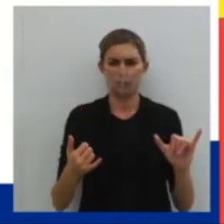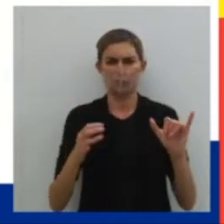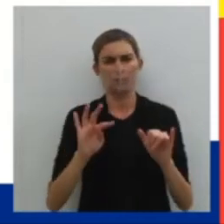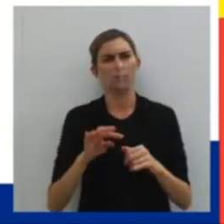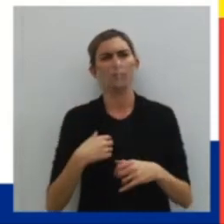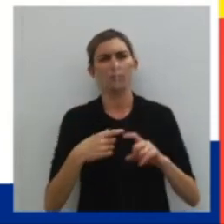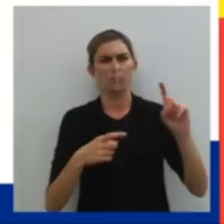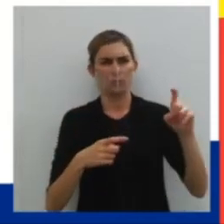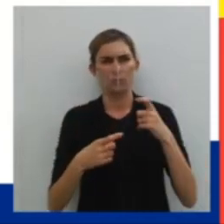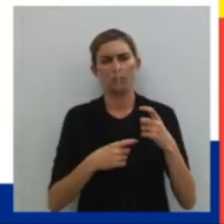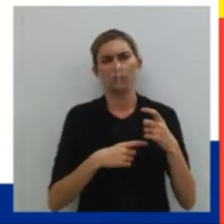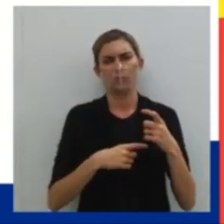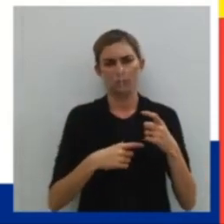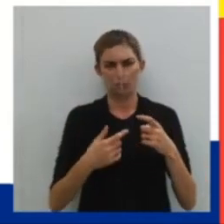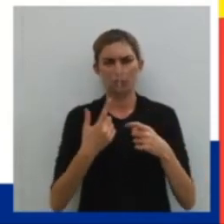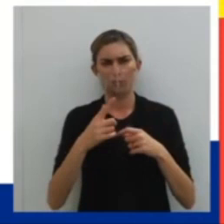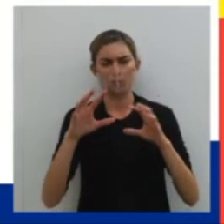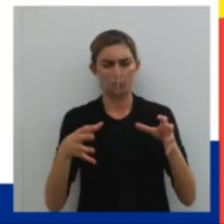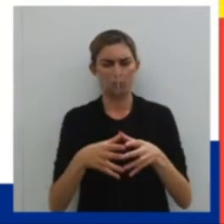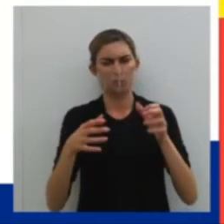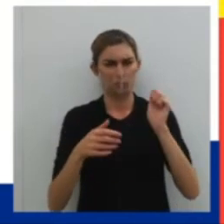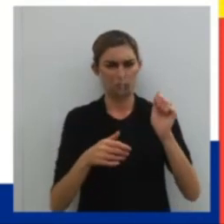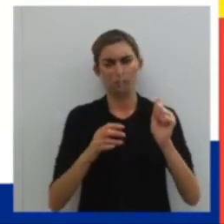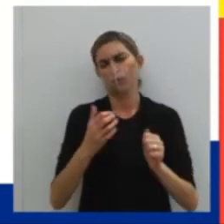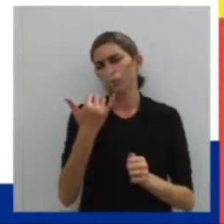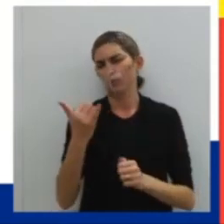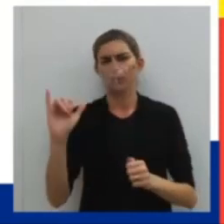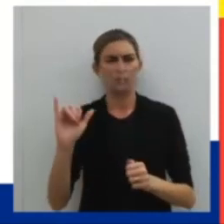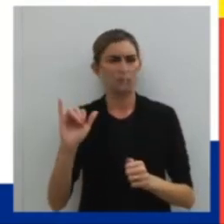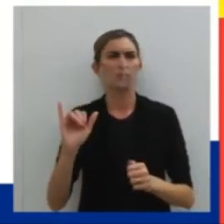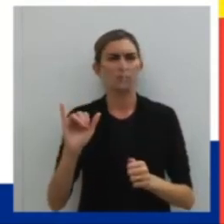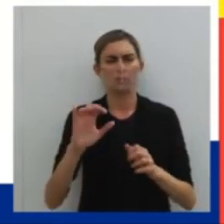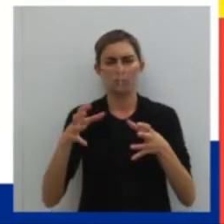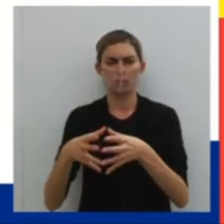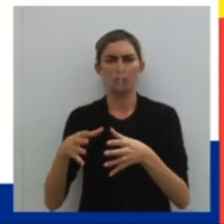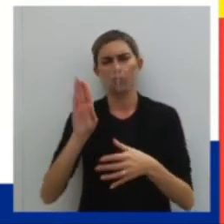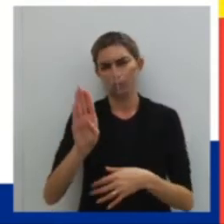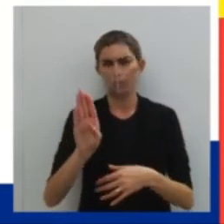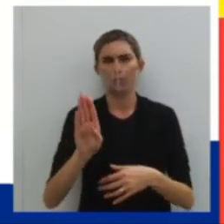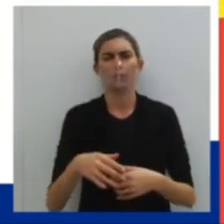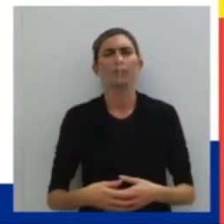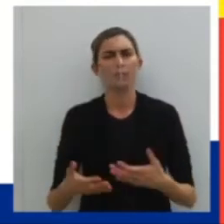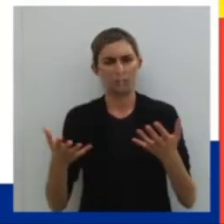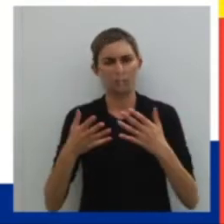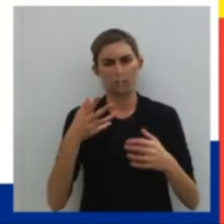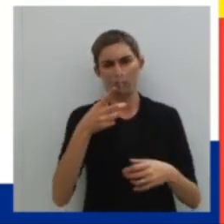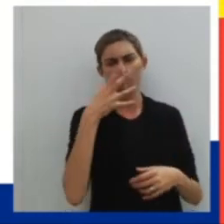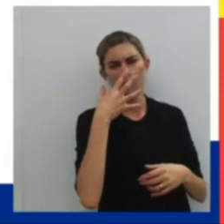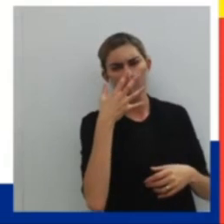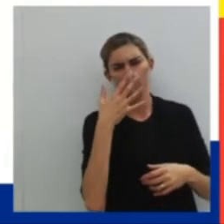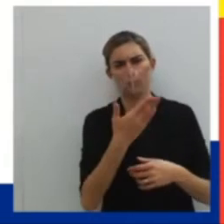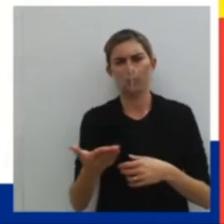o X seja um elemento do conjunto A e o Y um elemento do conjunto B. Eu queria que você prestasse bem